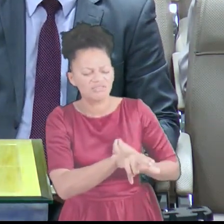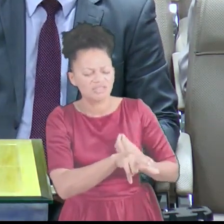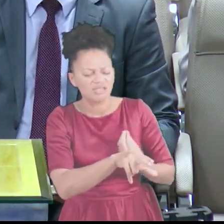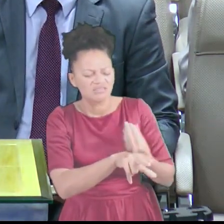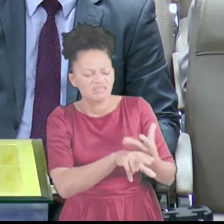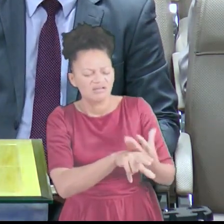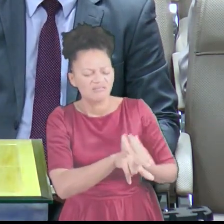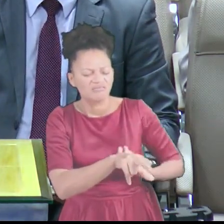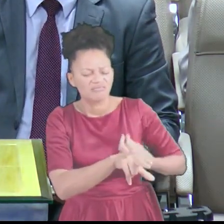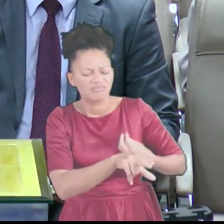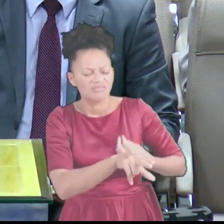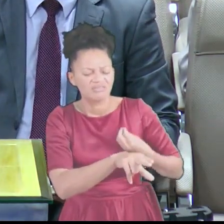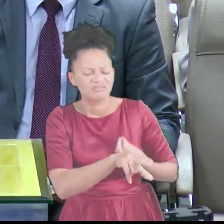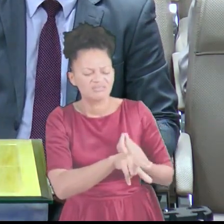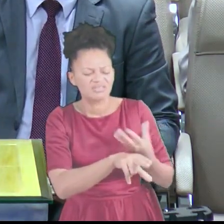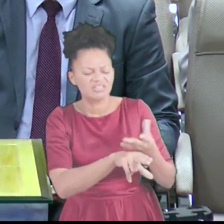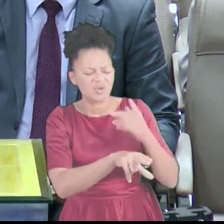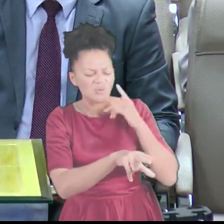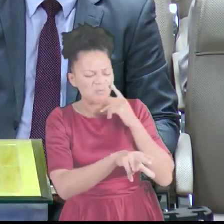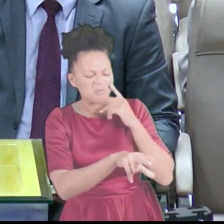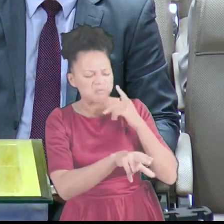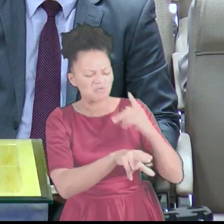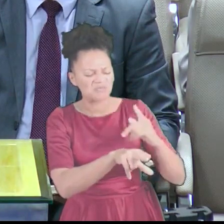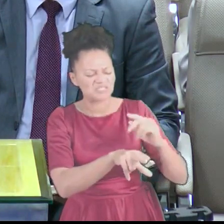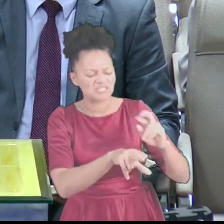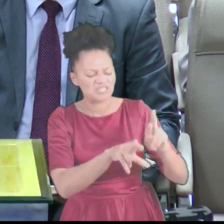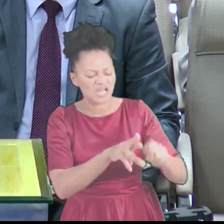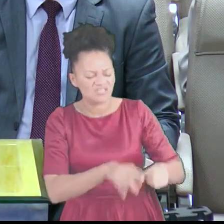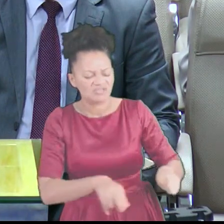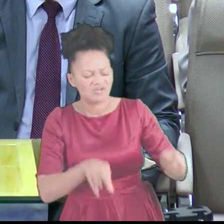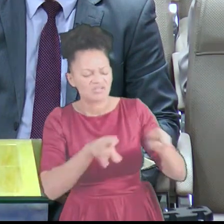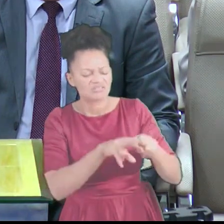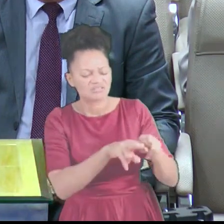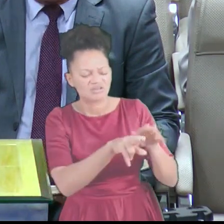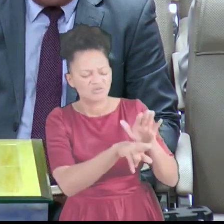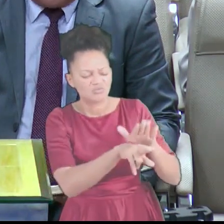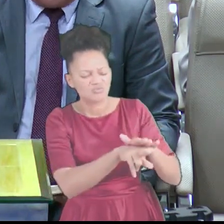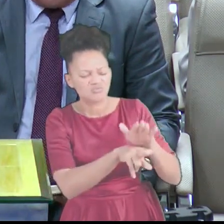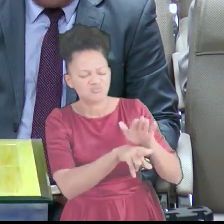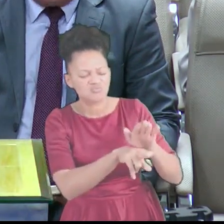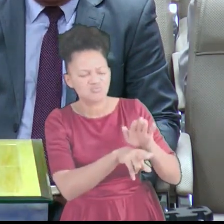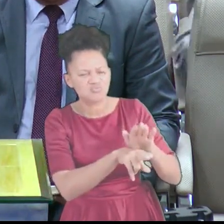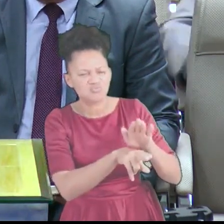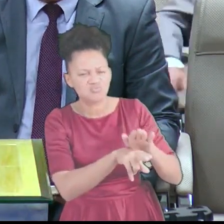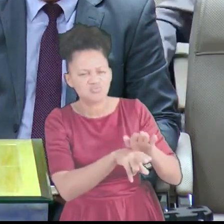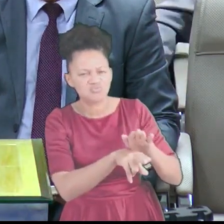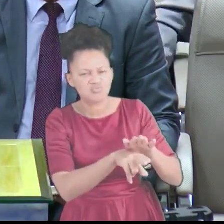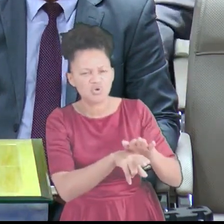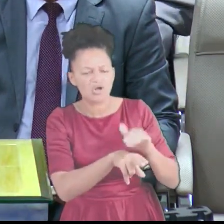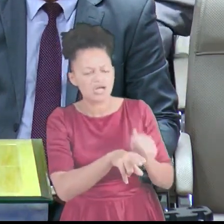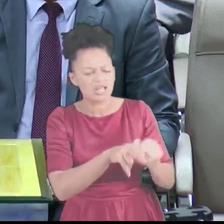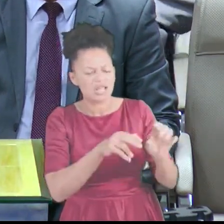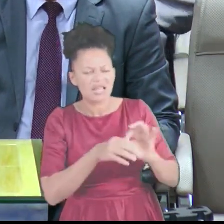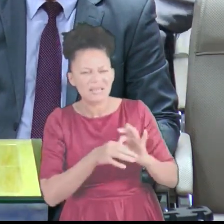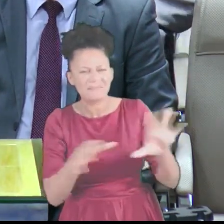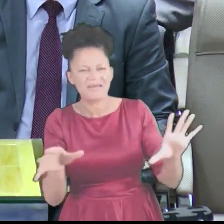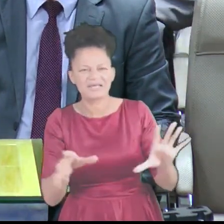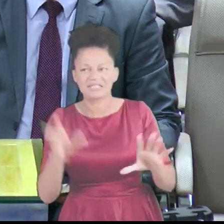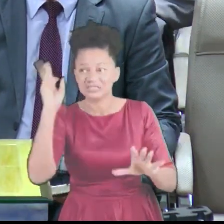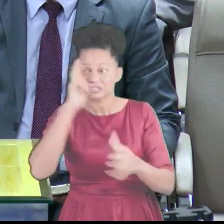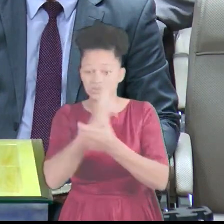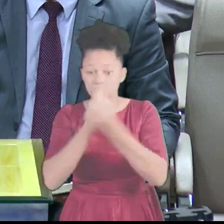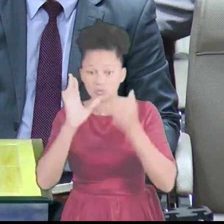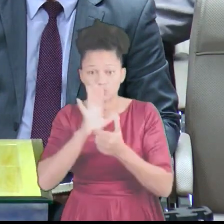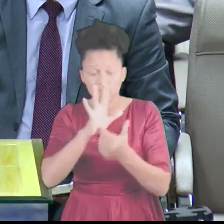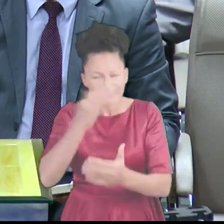vida. Eu profetizo restauração. Eu profetizo libertação. Irmão, Deus está se